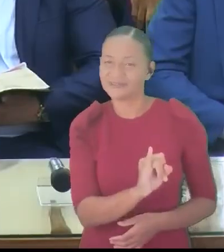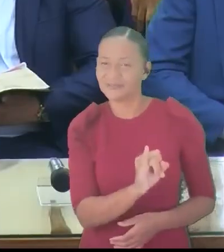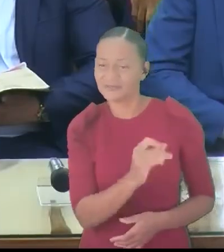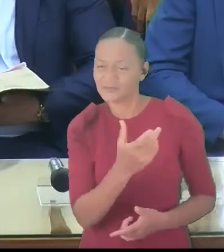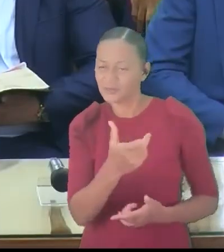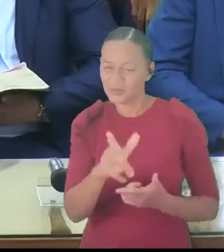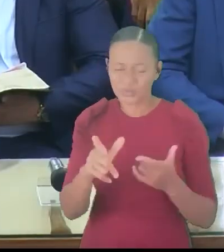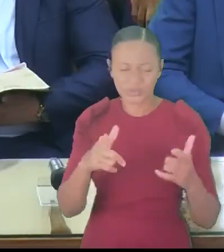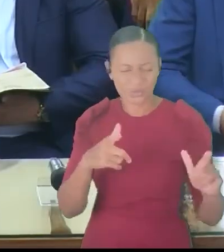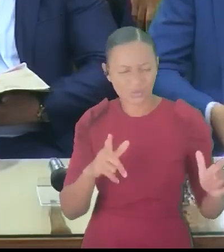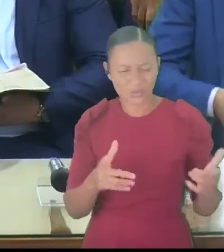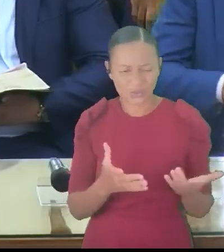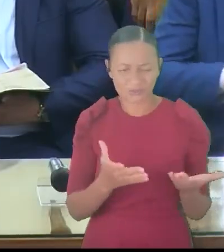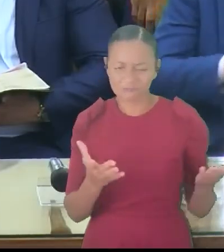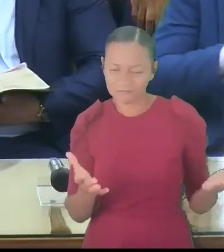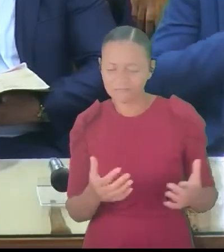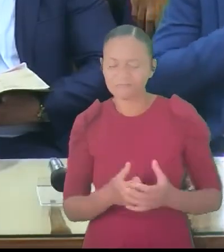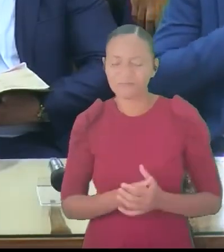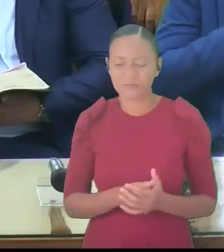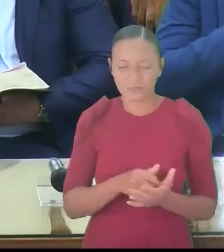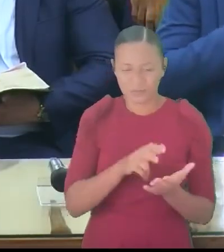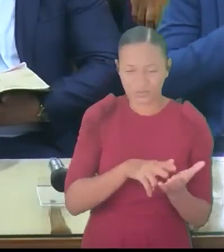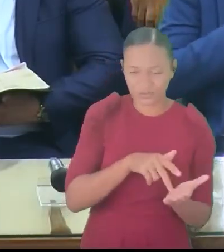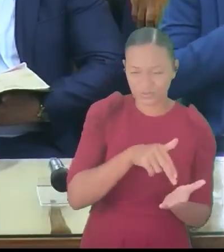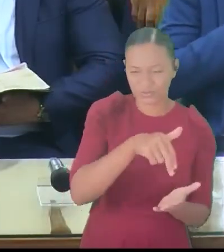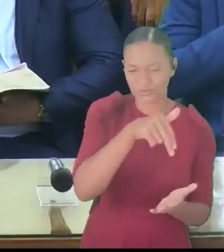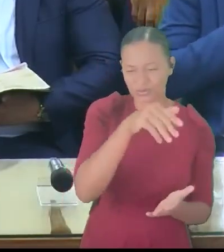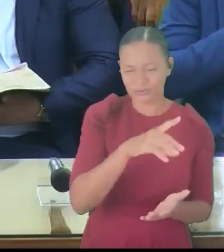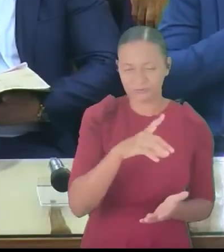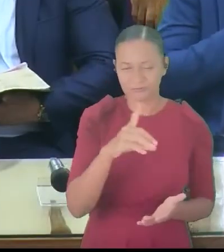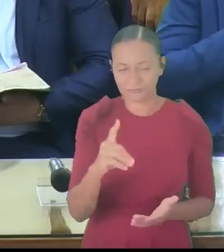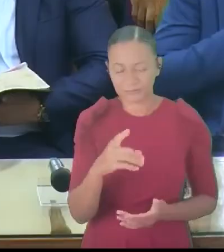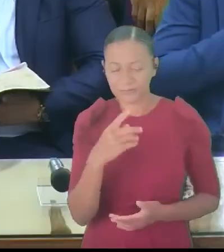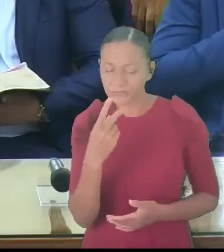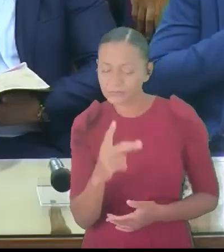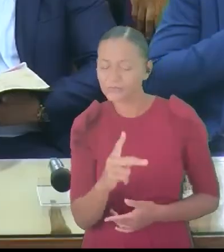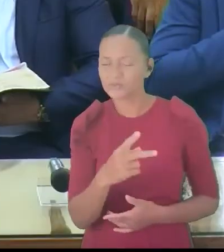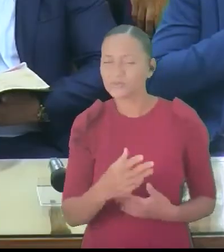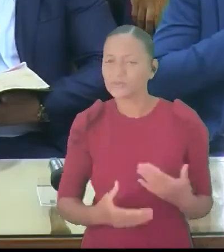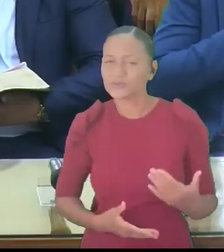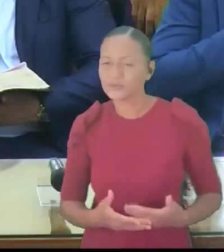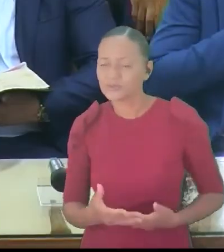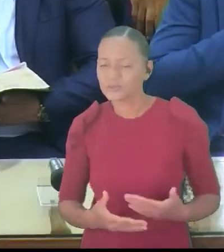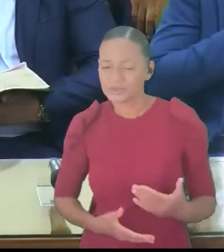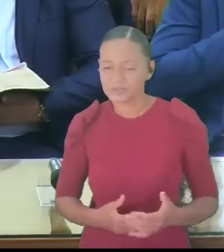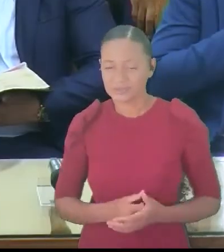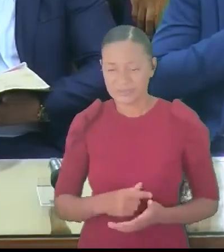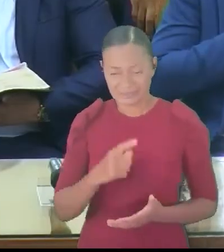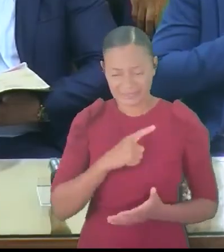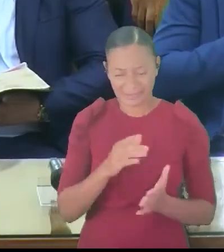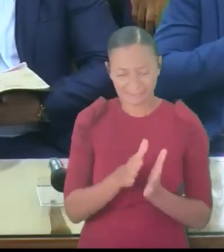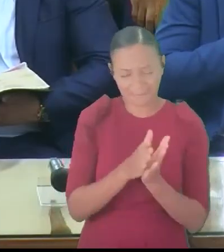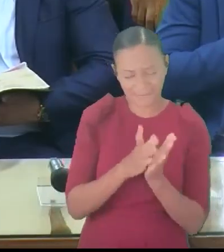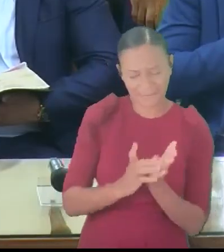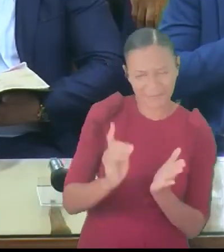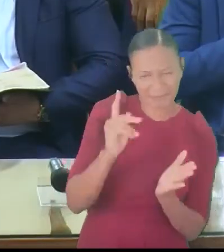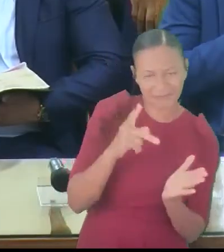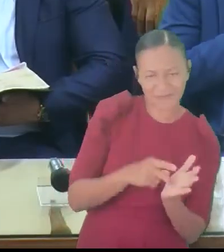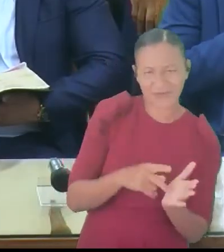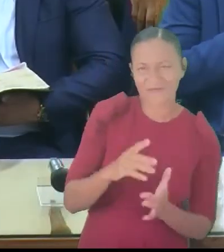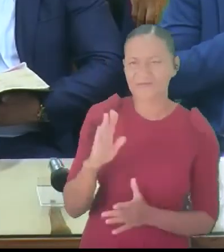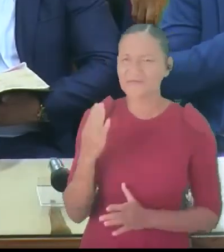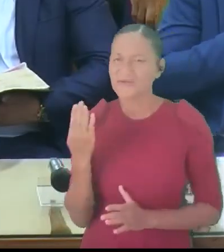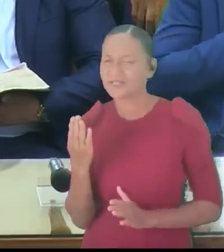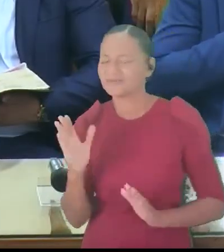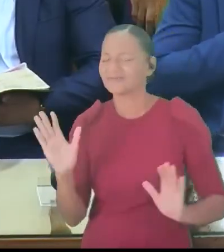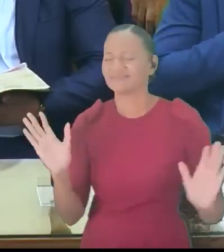outras versões dizem: ressuscitando Deus a seu. E agora? Tem uma Bíblia verdadeira e tem uma falsa. Não diga isso